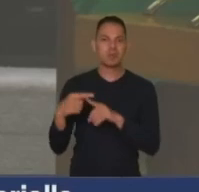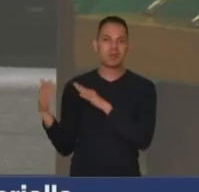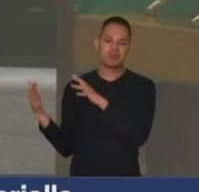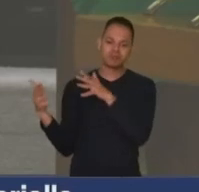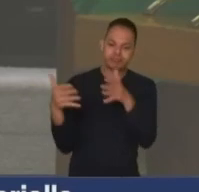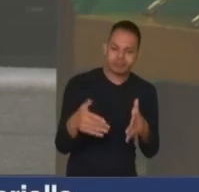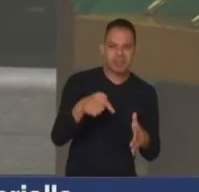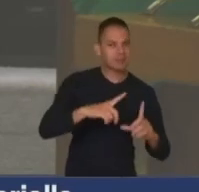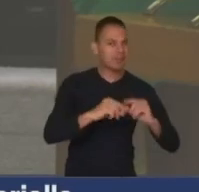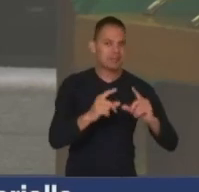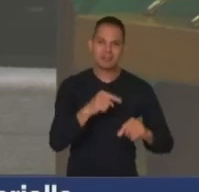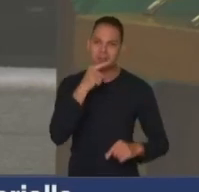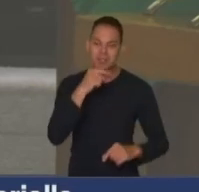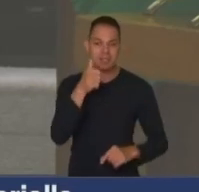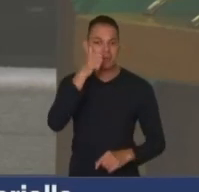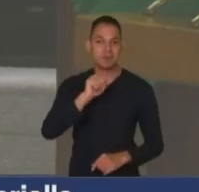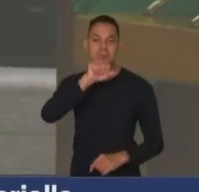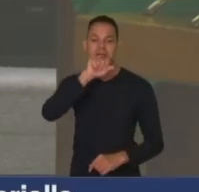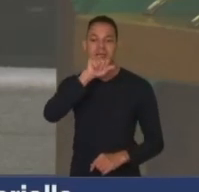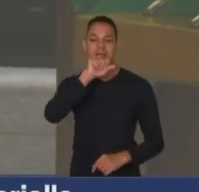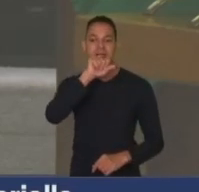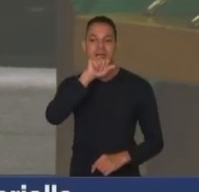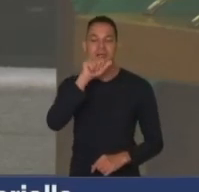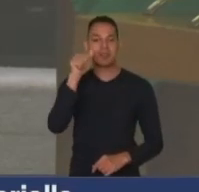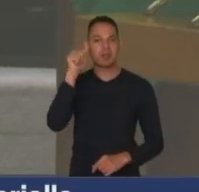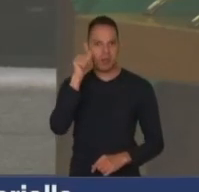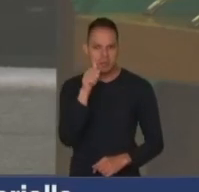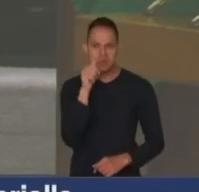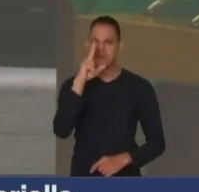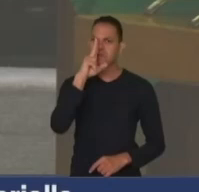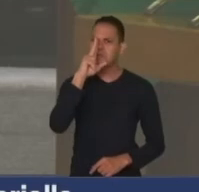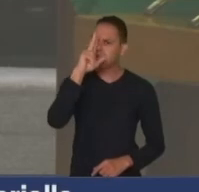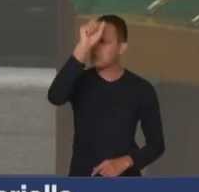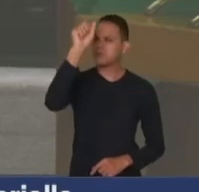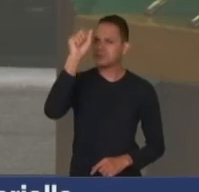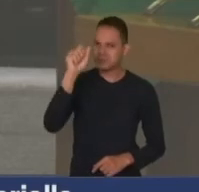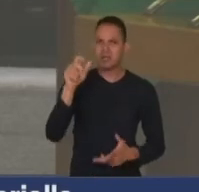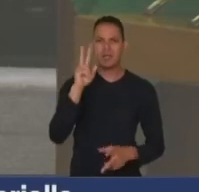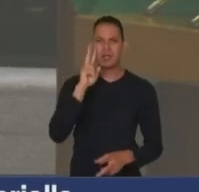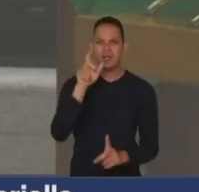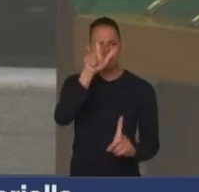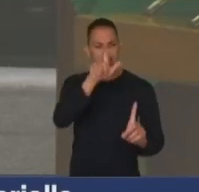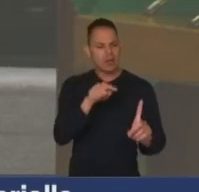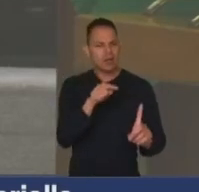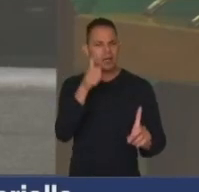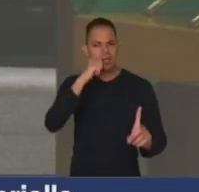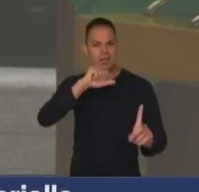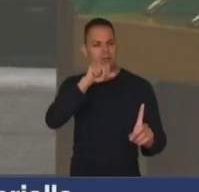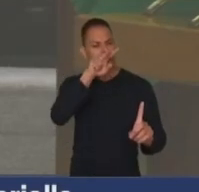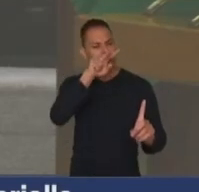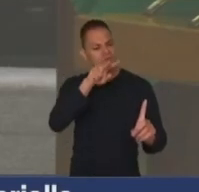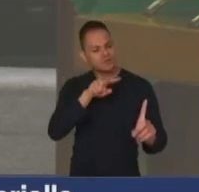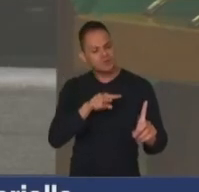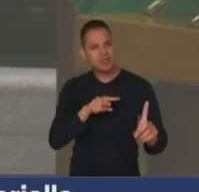A minha mãe, eu nunca vi uma mulher tão forte assim. E eu fiquei observando a minha mãe ontem naquele palco, no 14 de